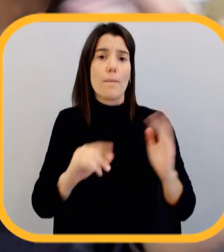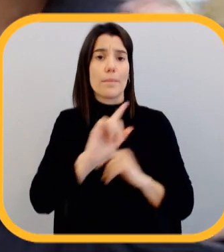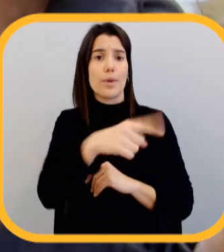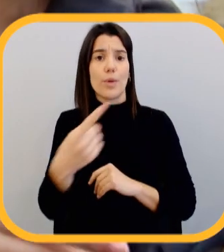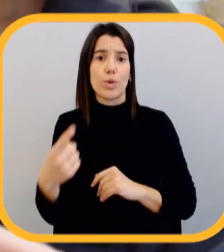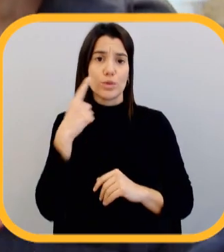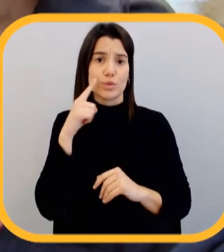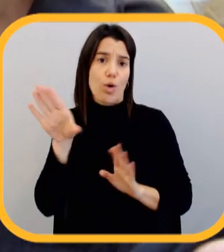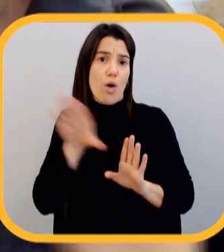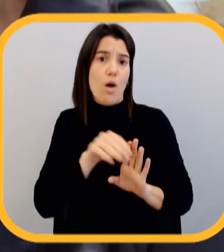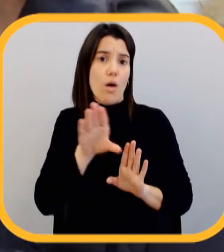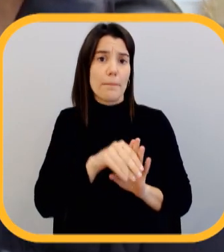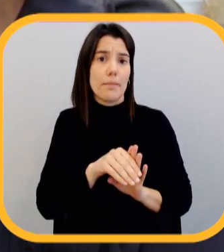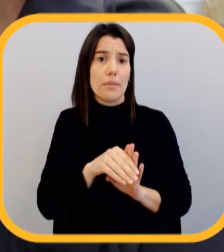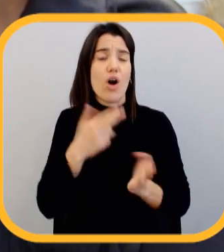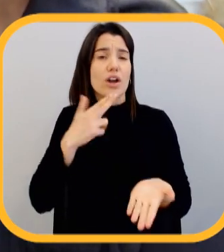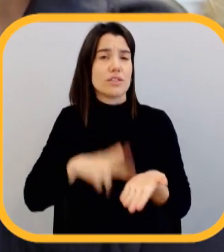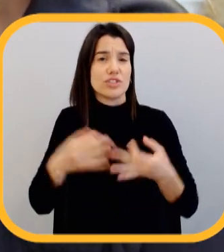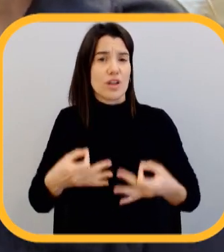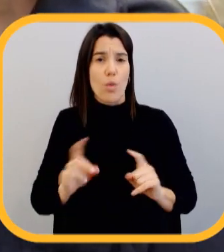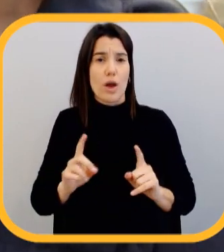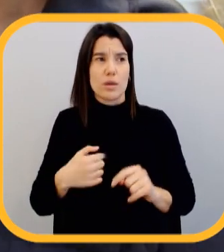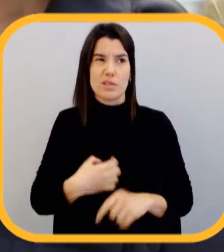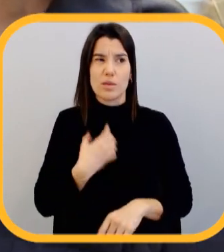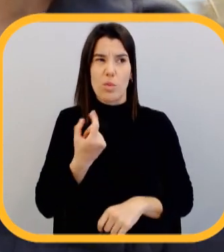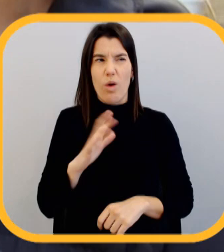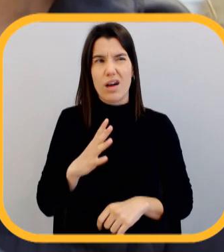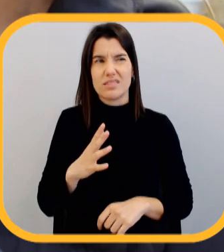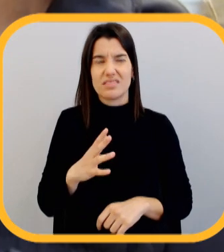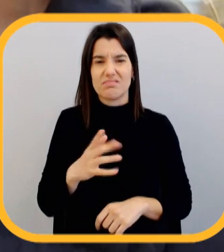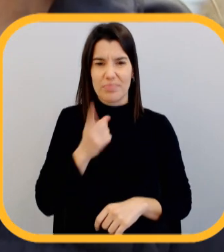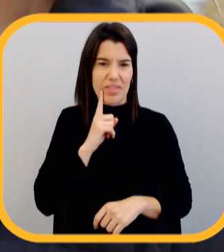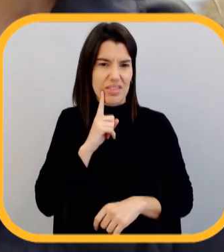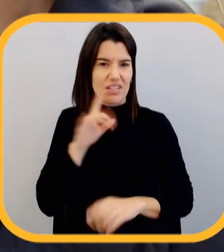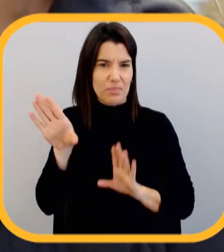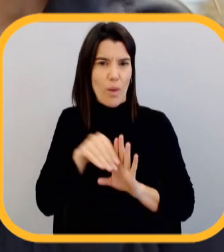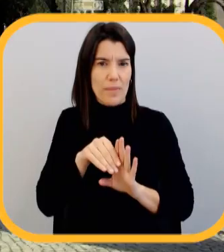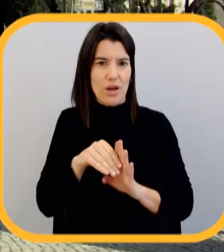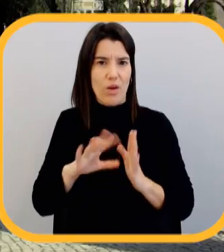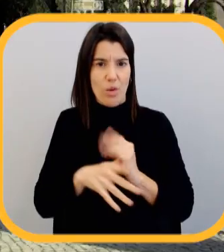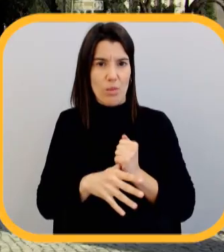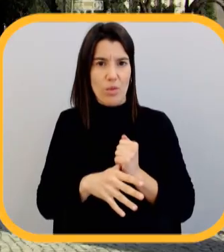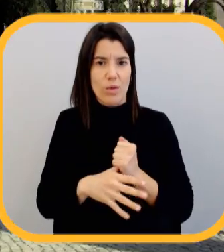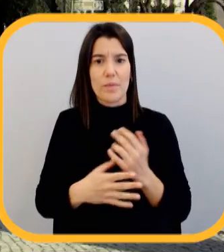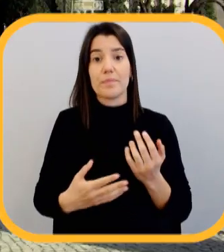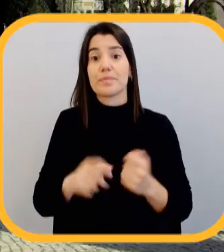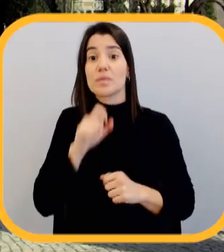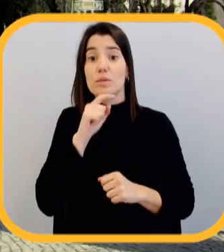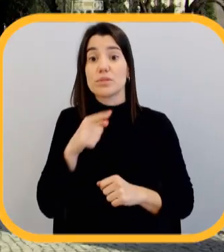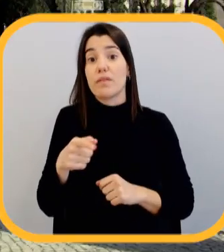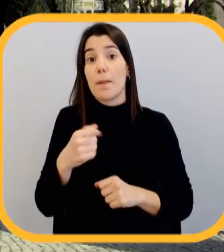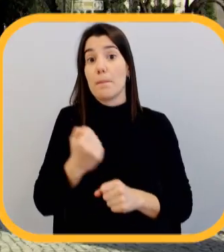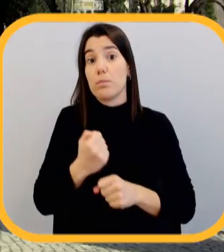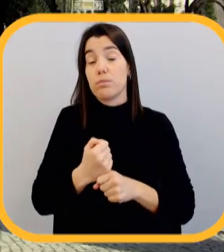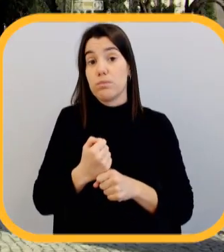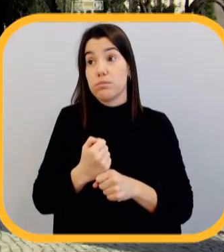pré-existente, que já existe, e quase considero uma forma de plágio ou de roubo. Para os funcionários se calhar vai